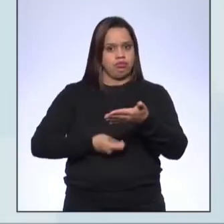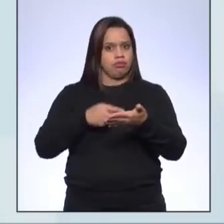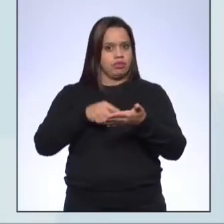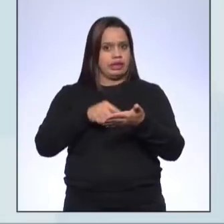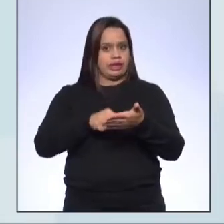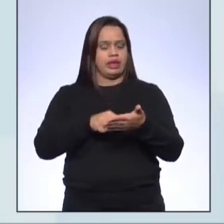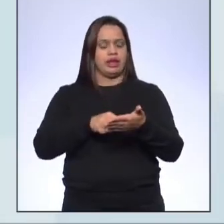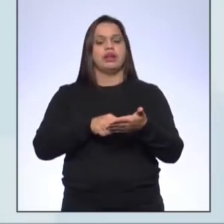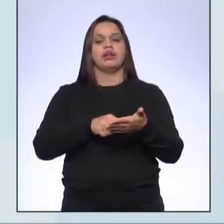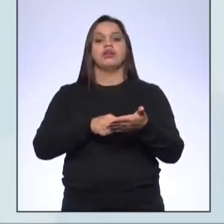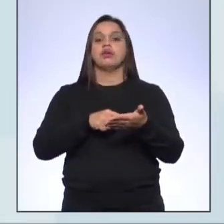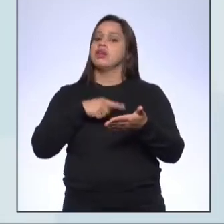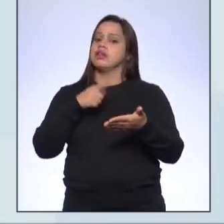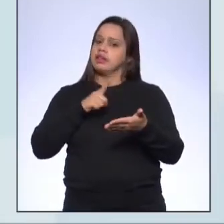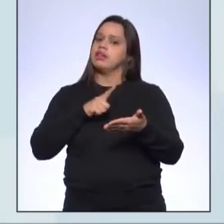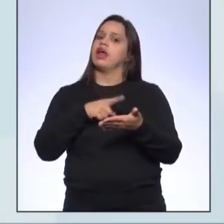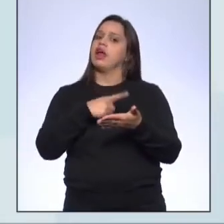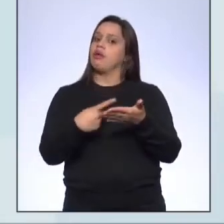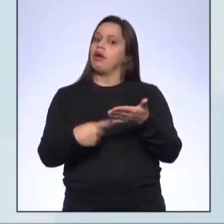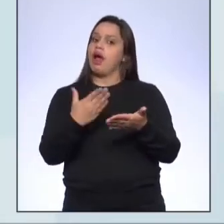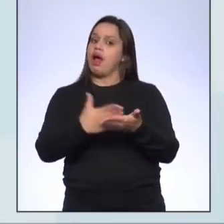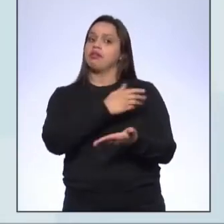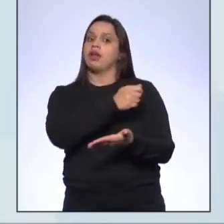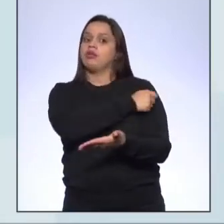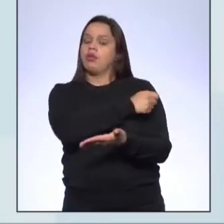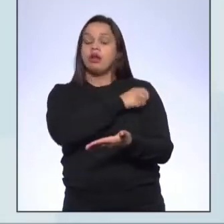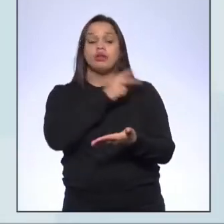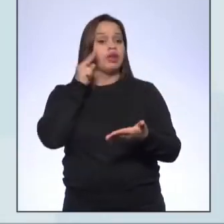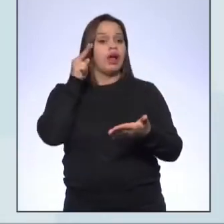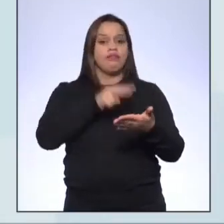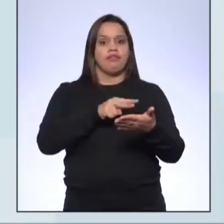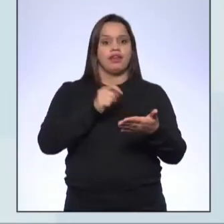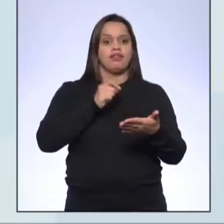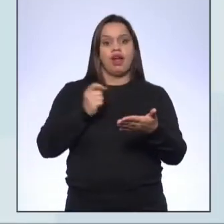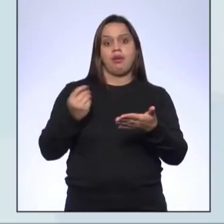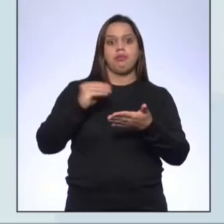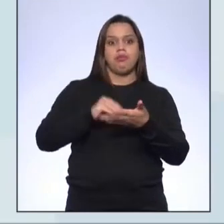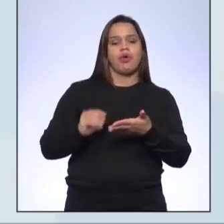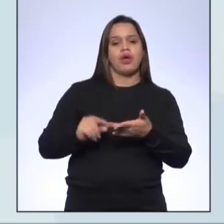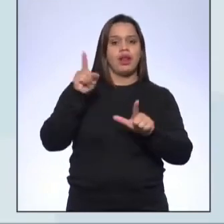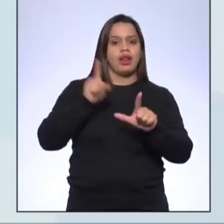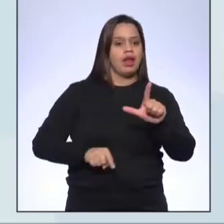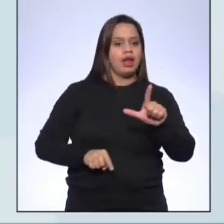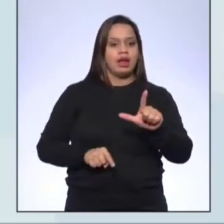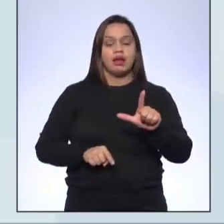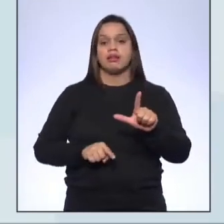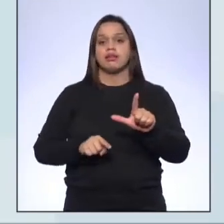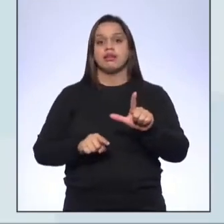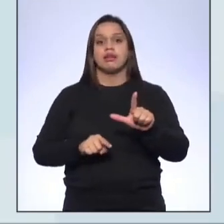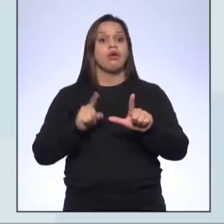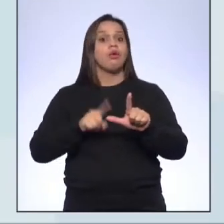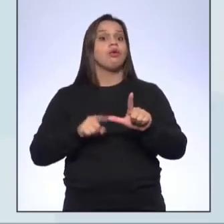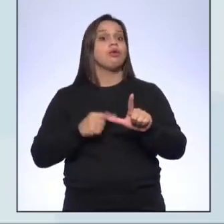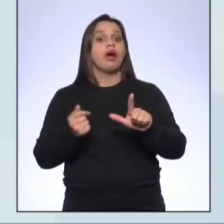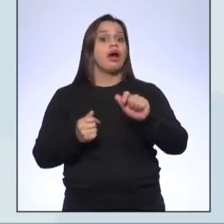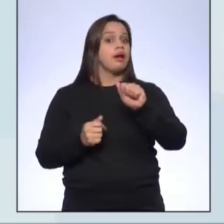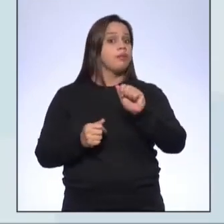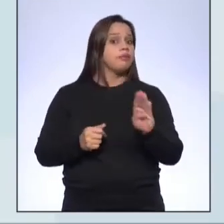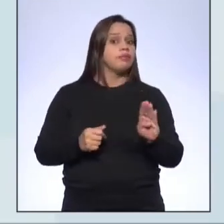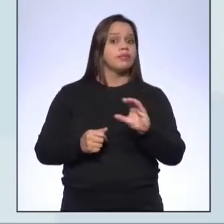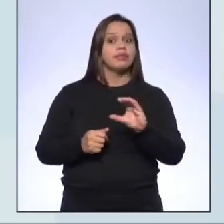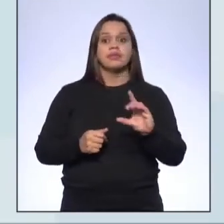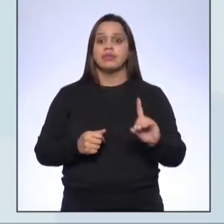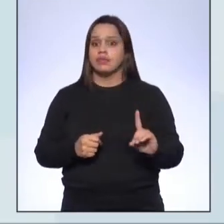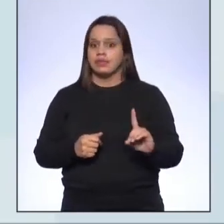você está com o caderno do aluno, já olha lá e coloca a letra. Número 1, qual é a letra? A, B ou C?